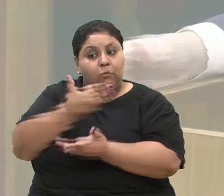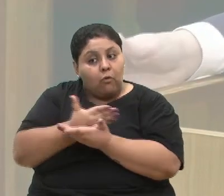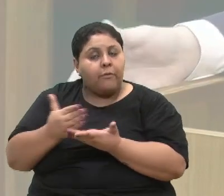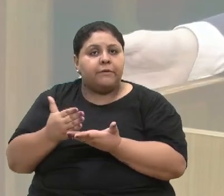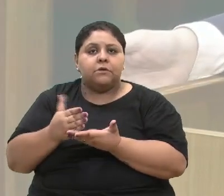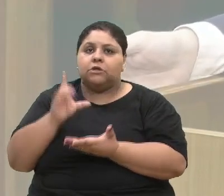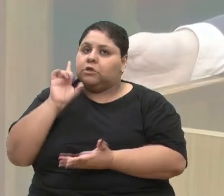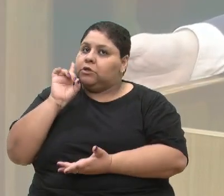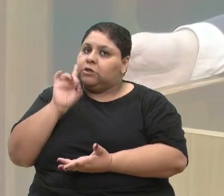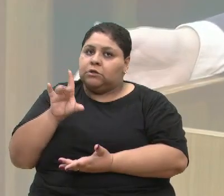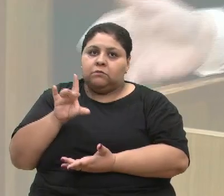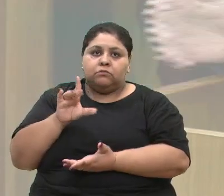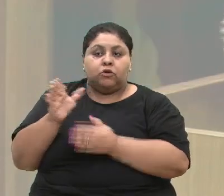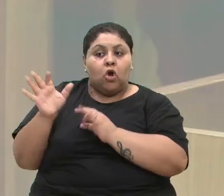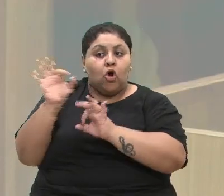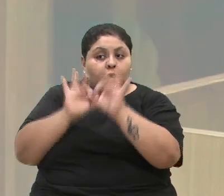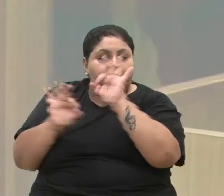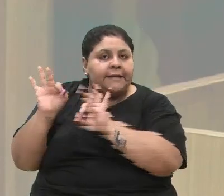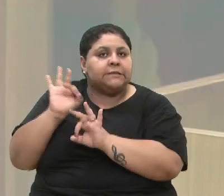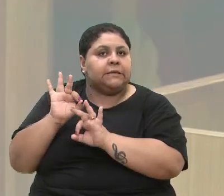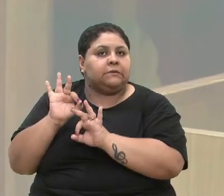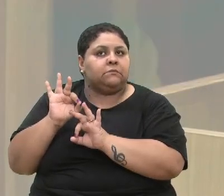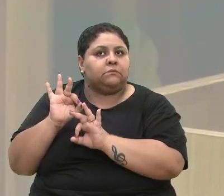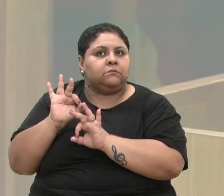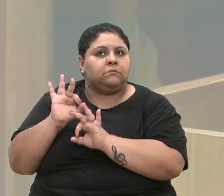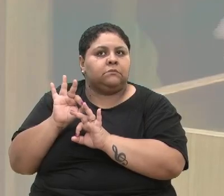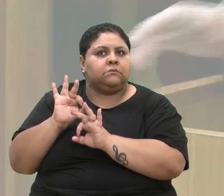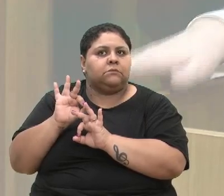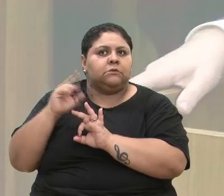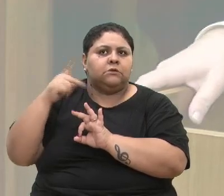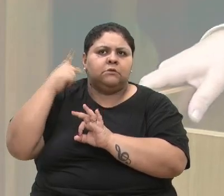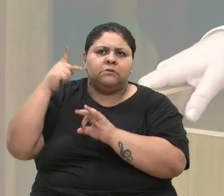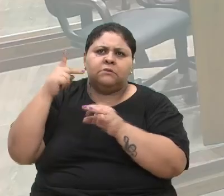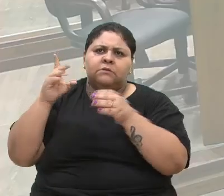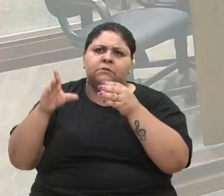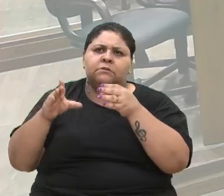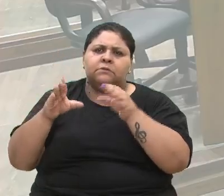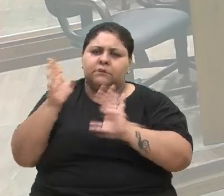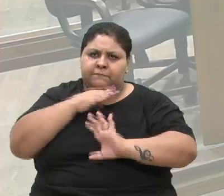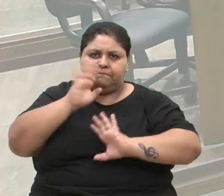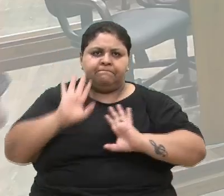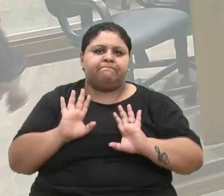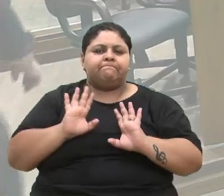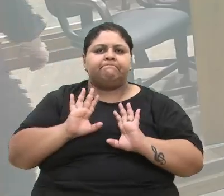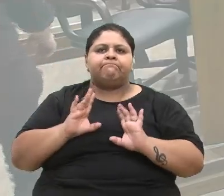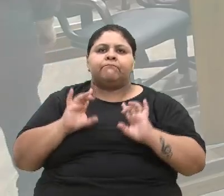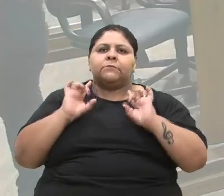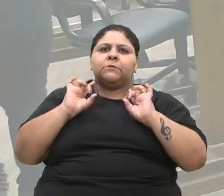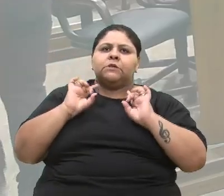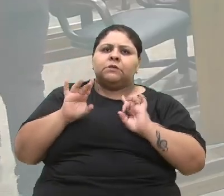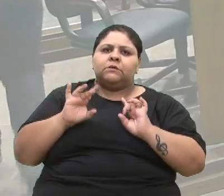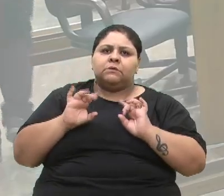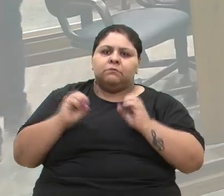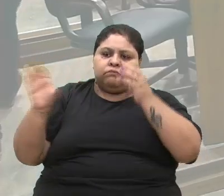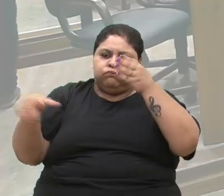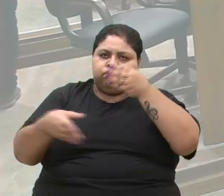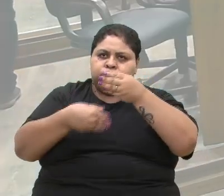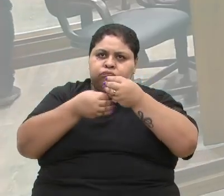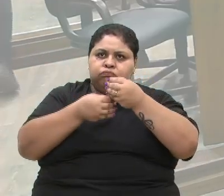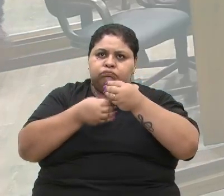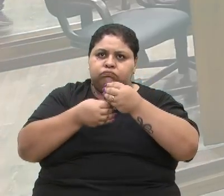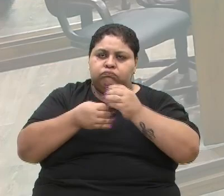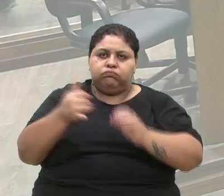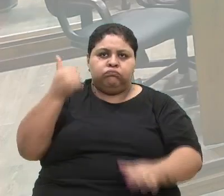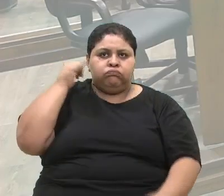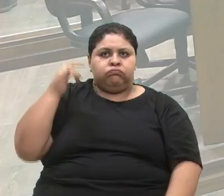É somente regulamentar. Vereador Cristiano, não sei se... Muito rapidamente, então, só para complementar ali, a telemedicina, nós já